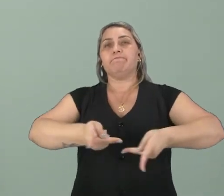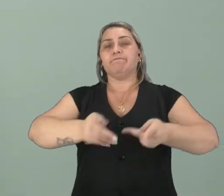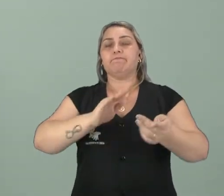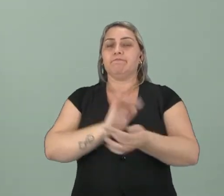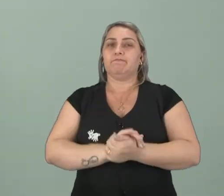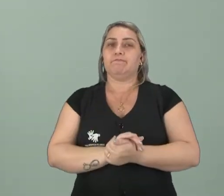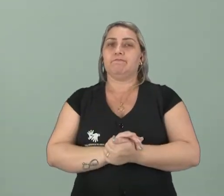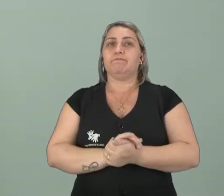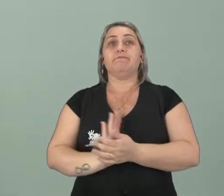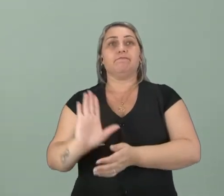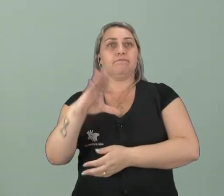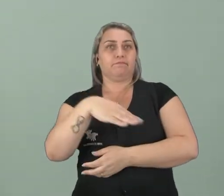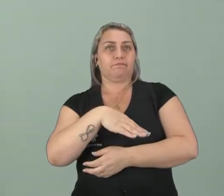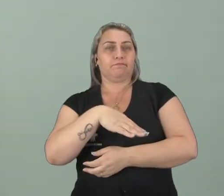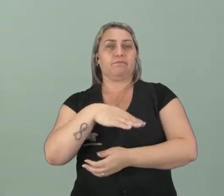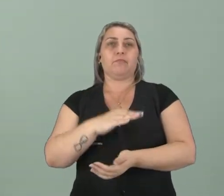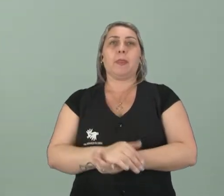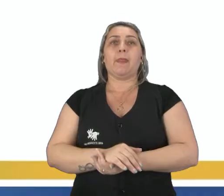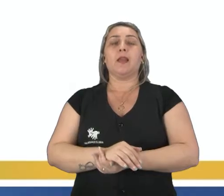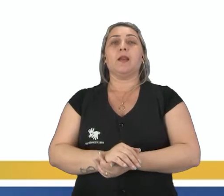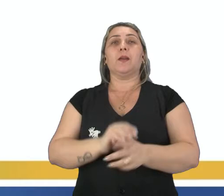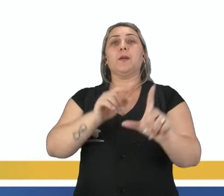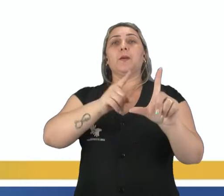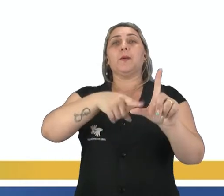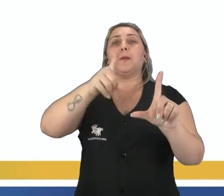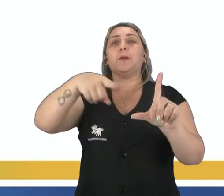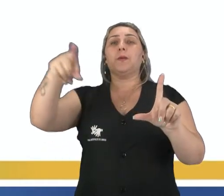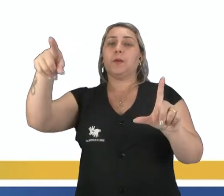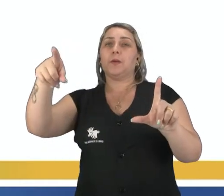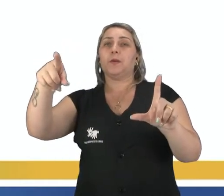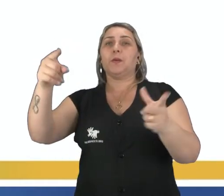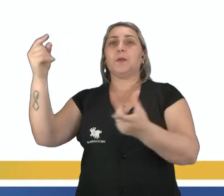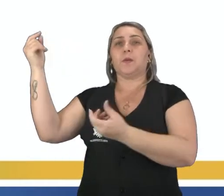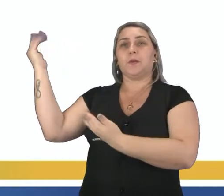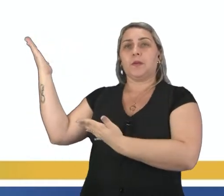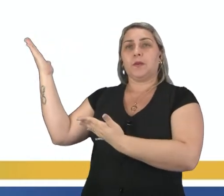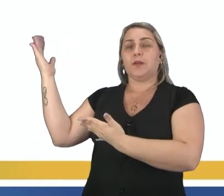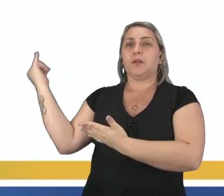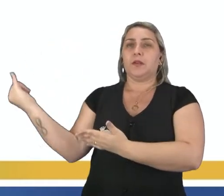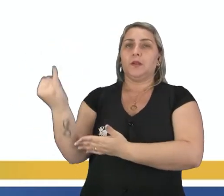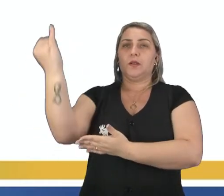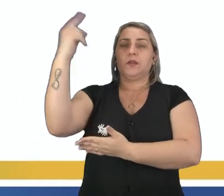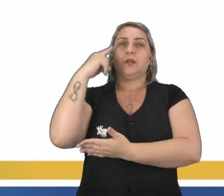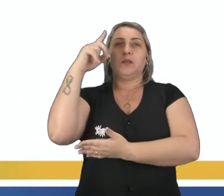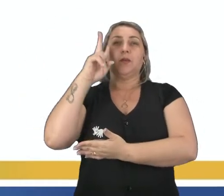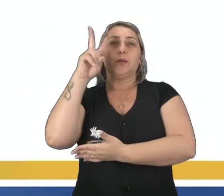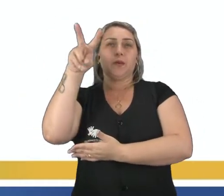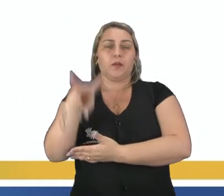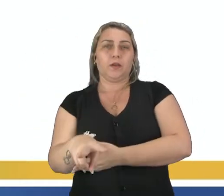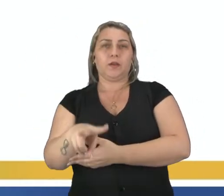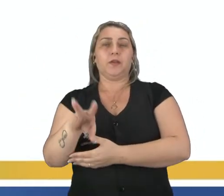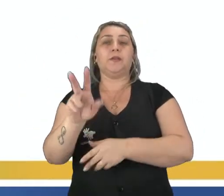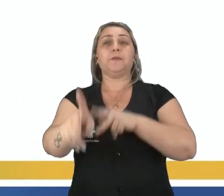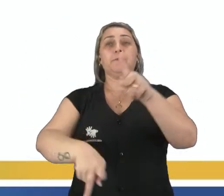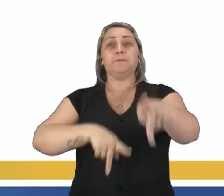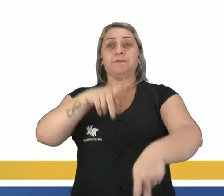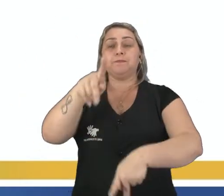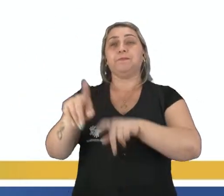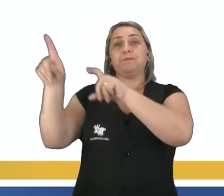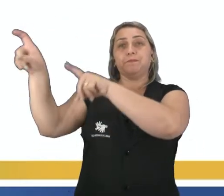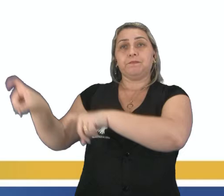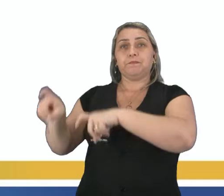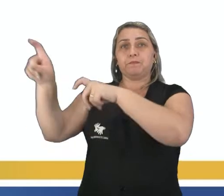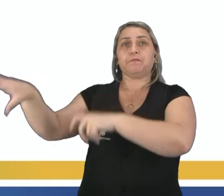planejamento dessas cidades. E aí nós temos o caso de um gráfico importante para a gente observar aí, a população rural